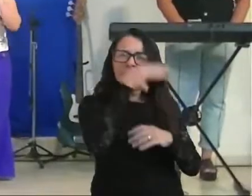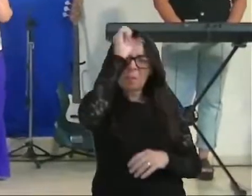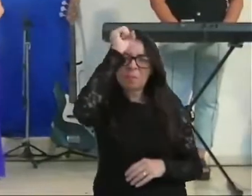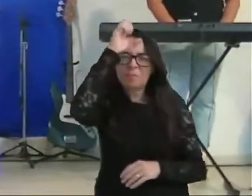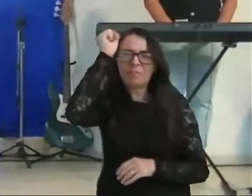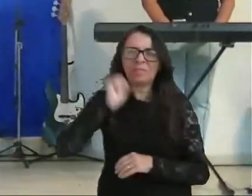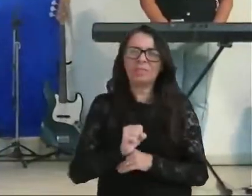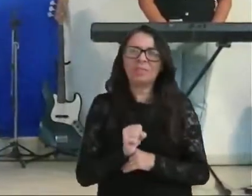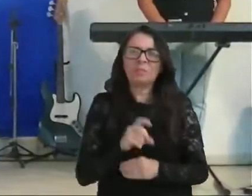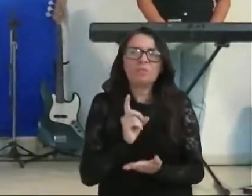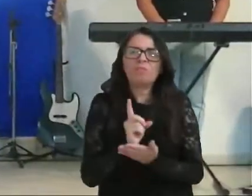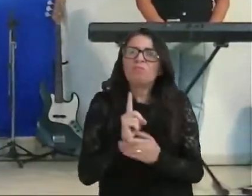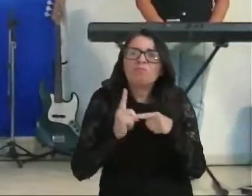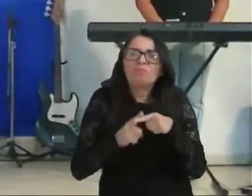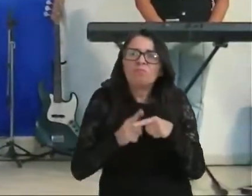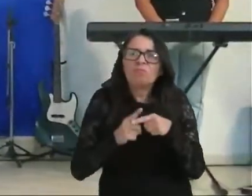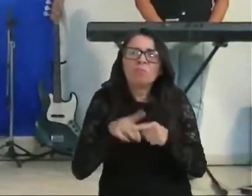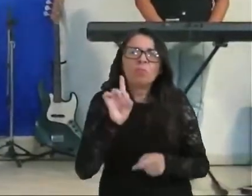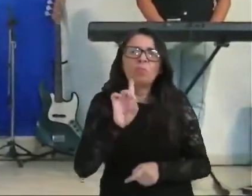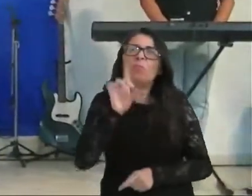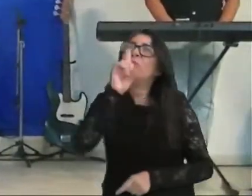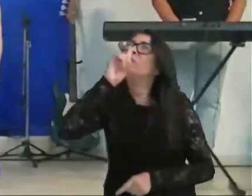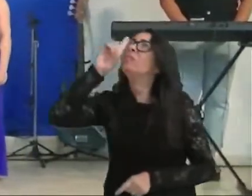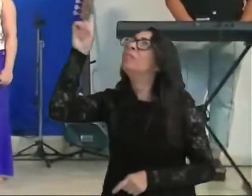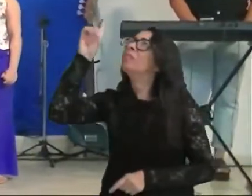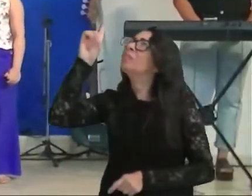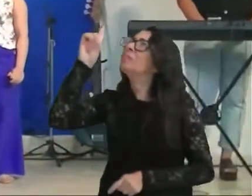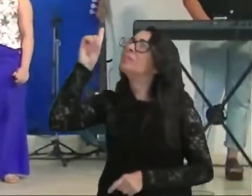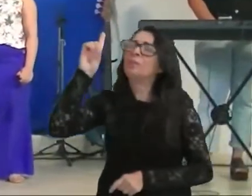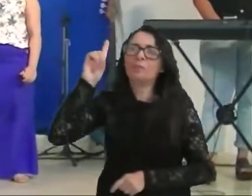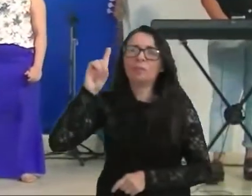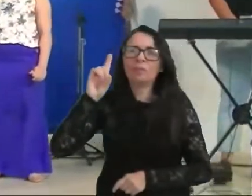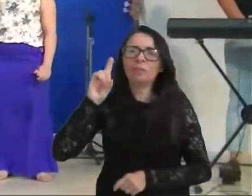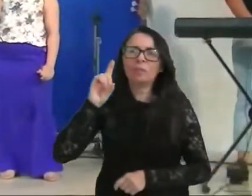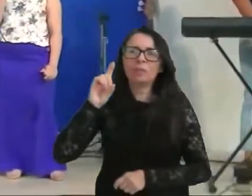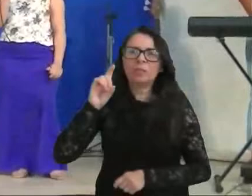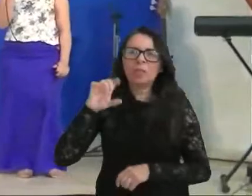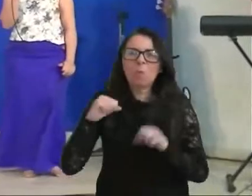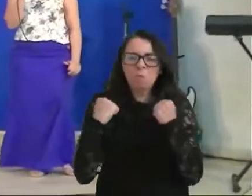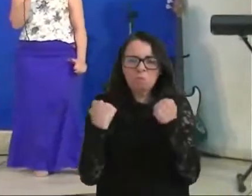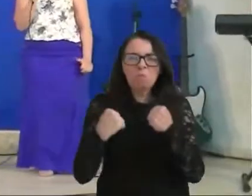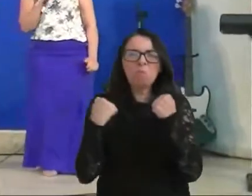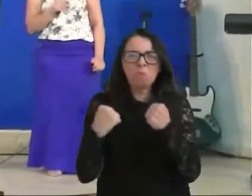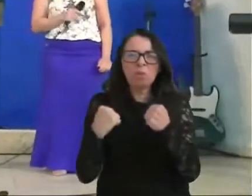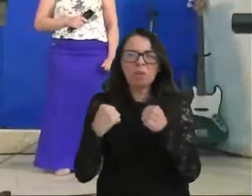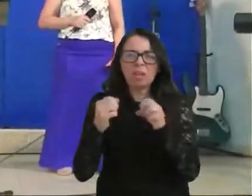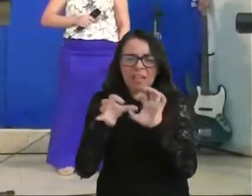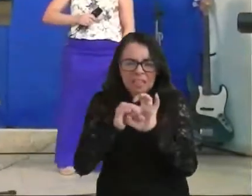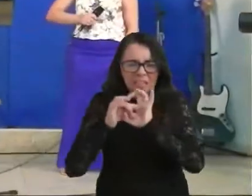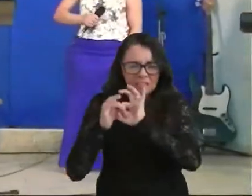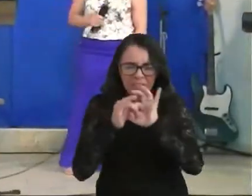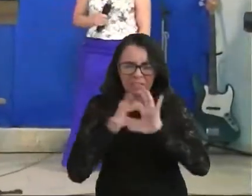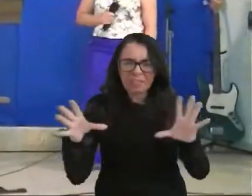nos dar a esperança, só tudo está nas mãos do nosso Deus.